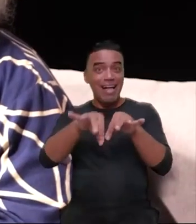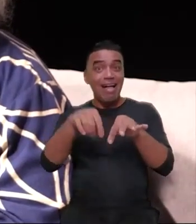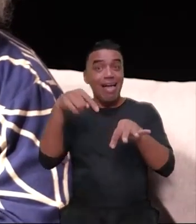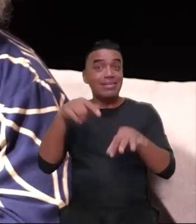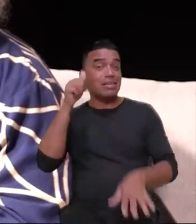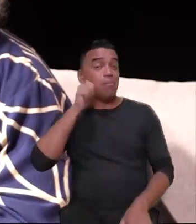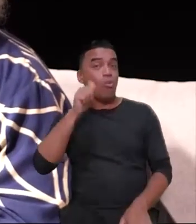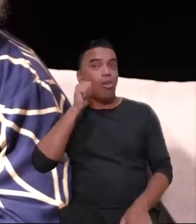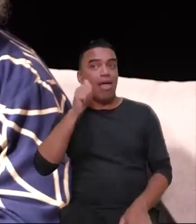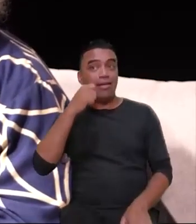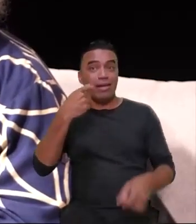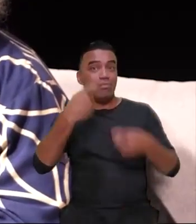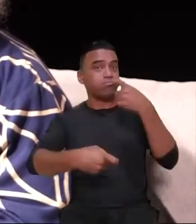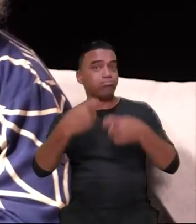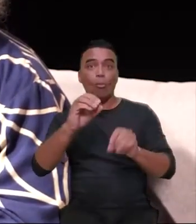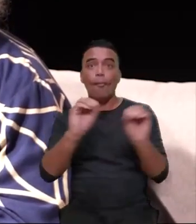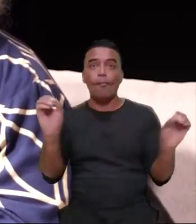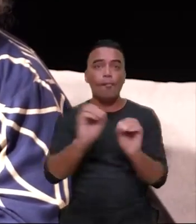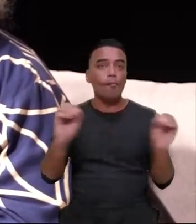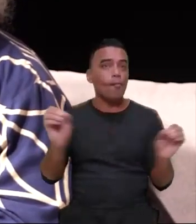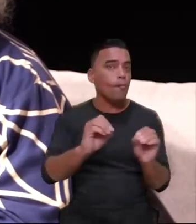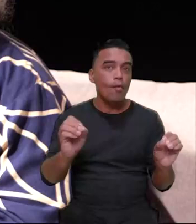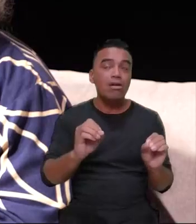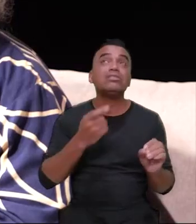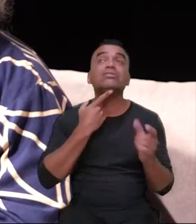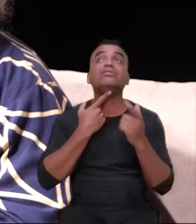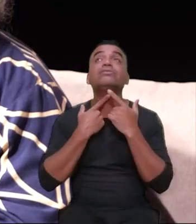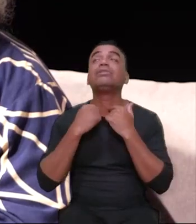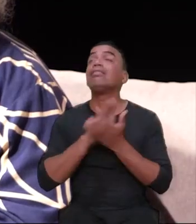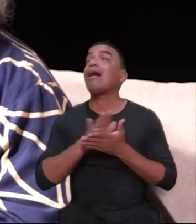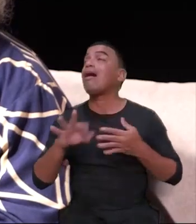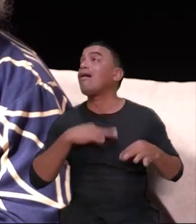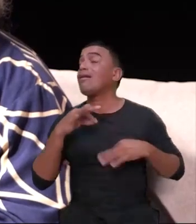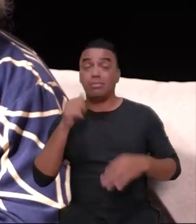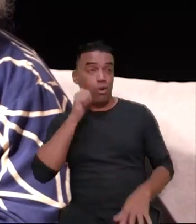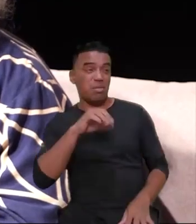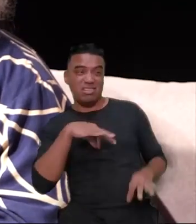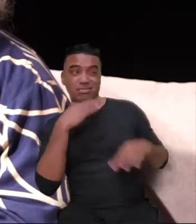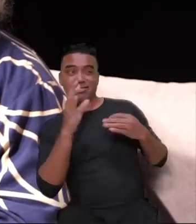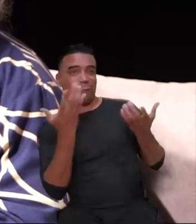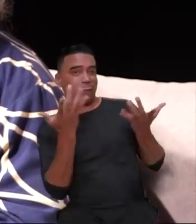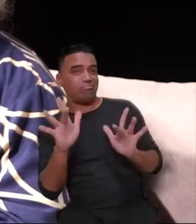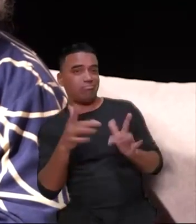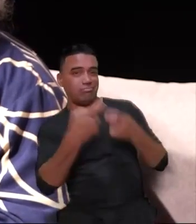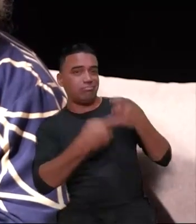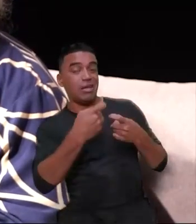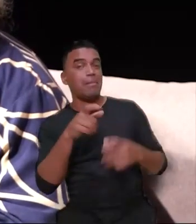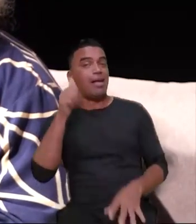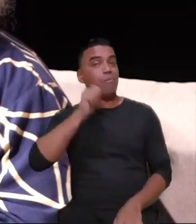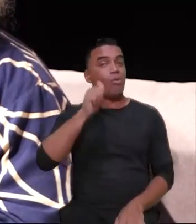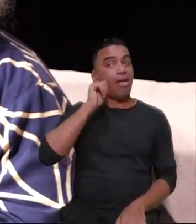essa mulher que ele não vai transar, que ele não tem desejo algum, nem ela por ele, mas essa mulher que